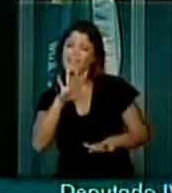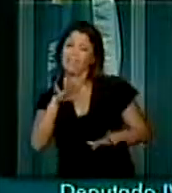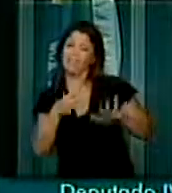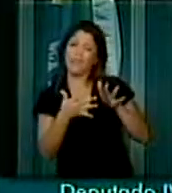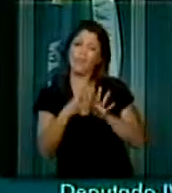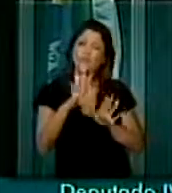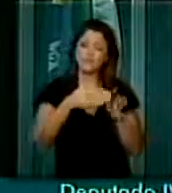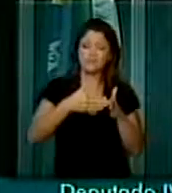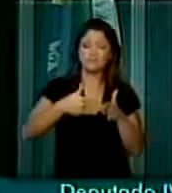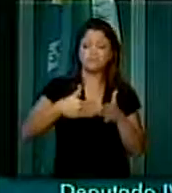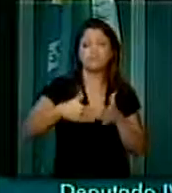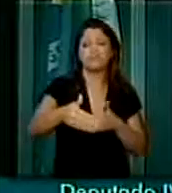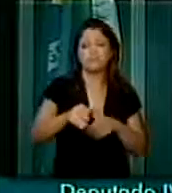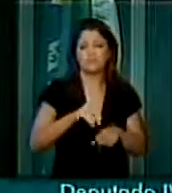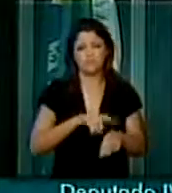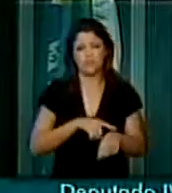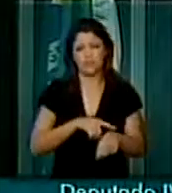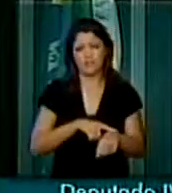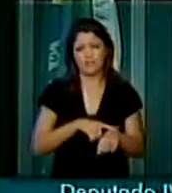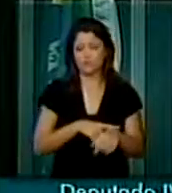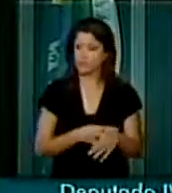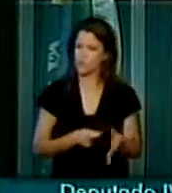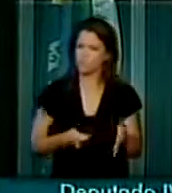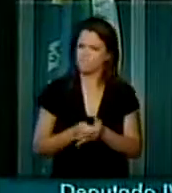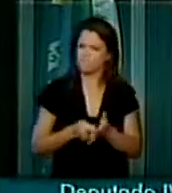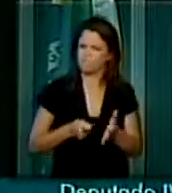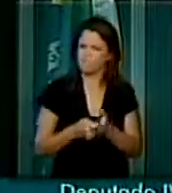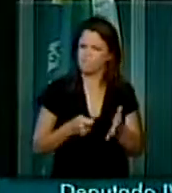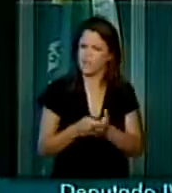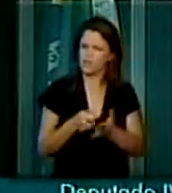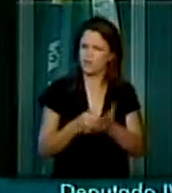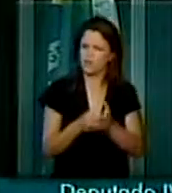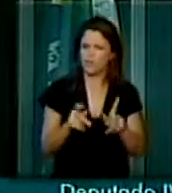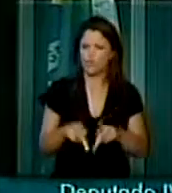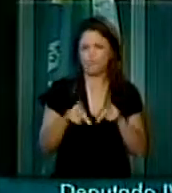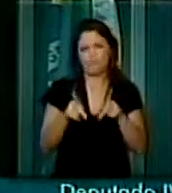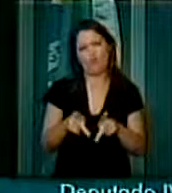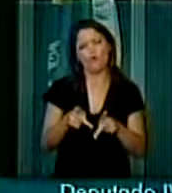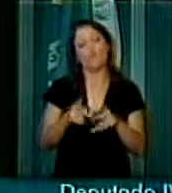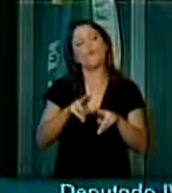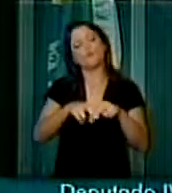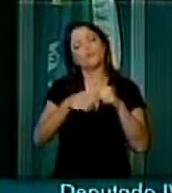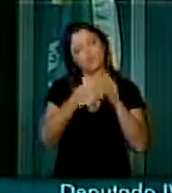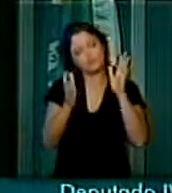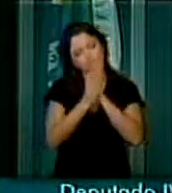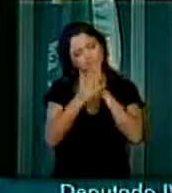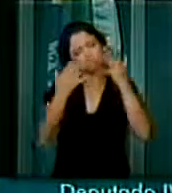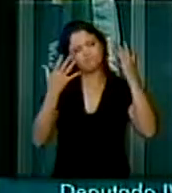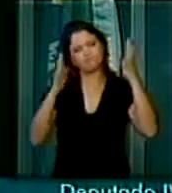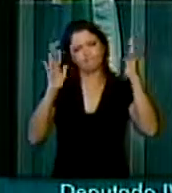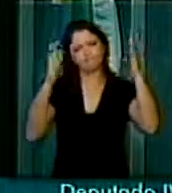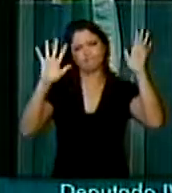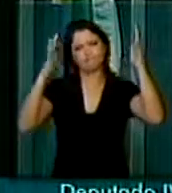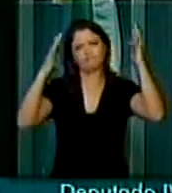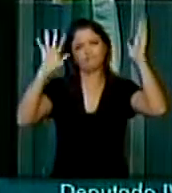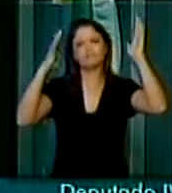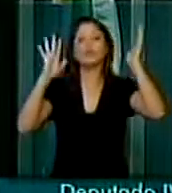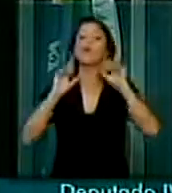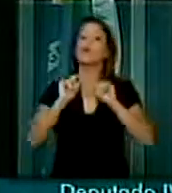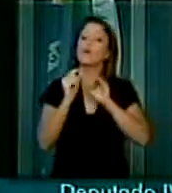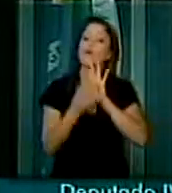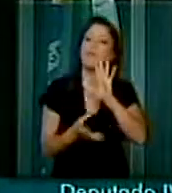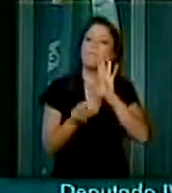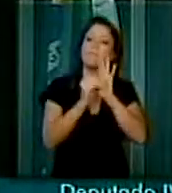o processo. Isso chama a pressão popular. E eu quero saudar e homenagear é a emenda